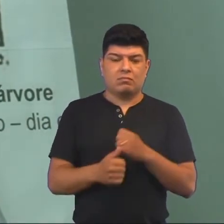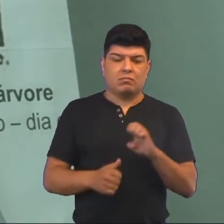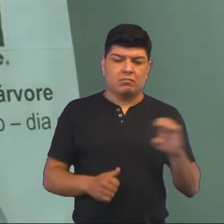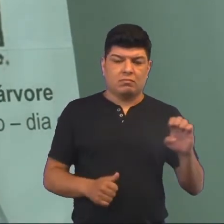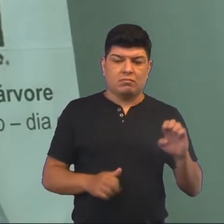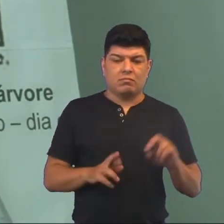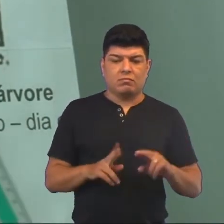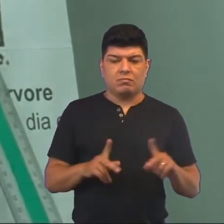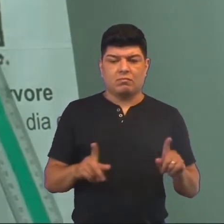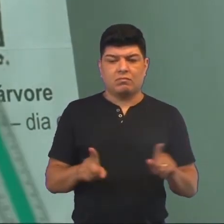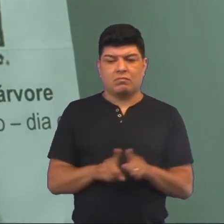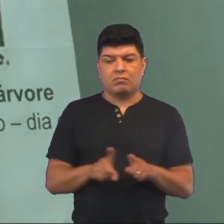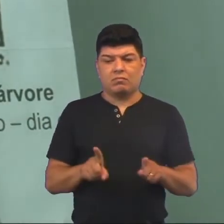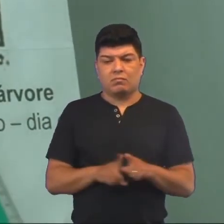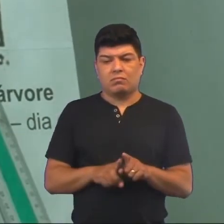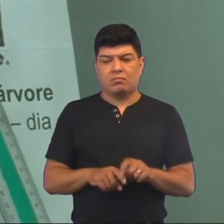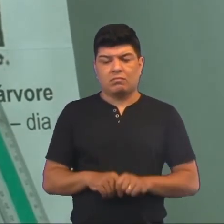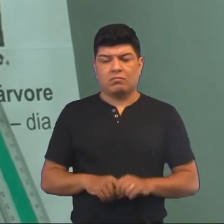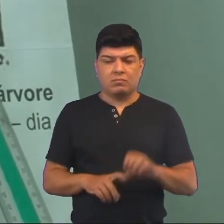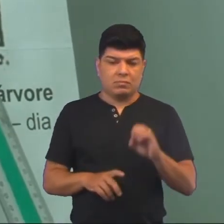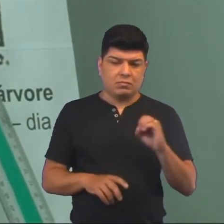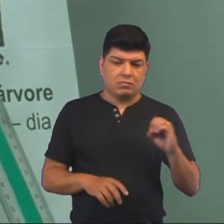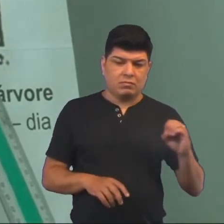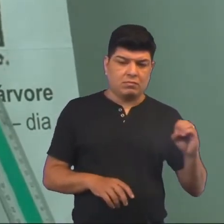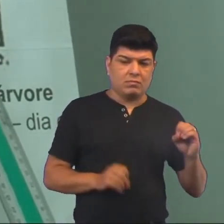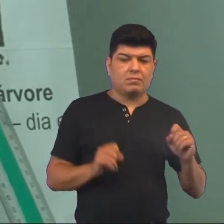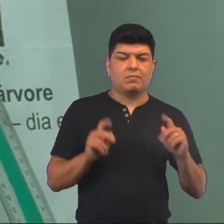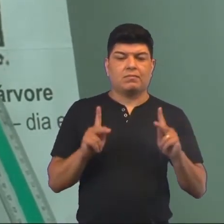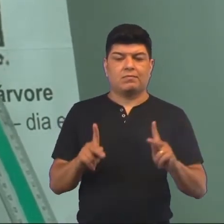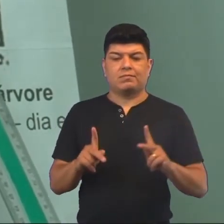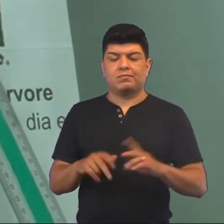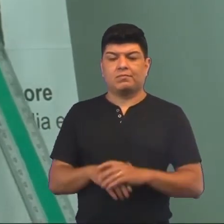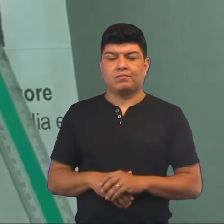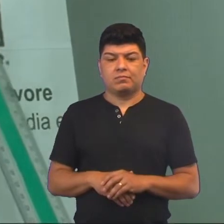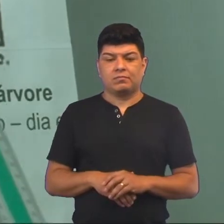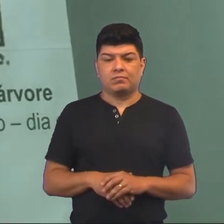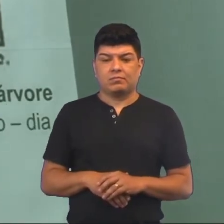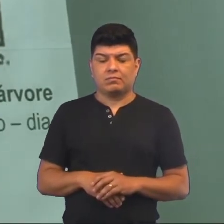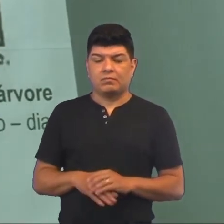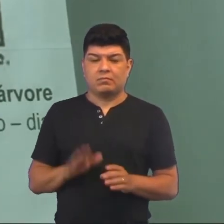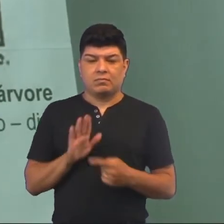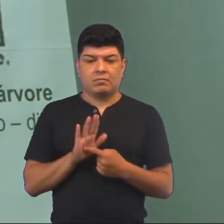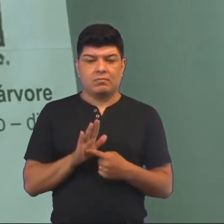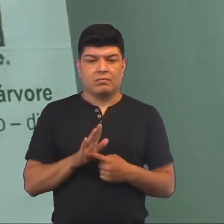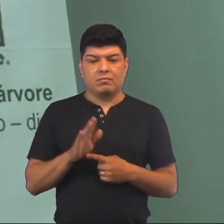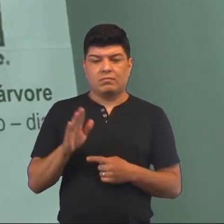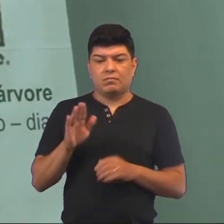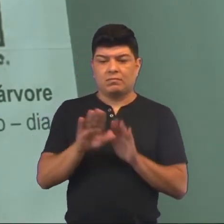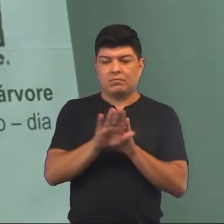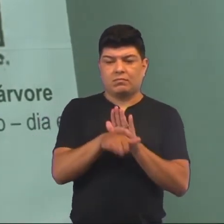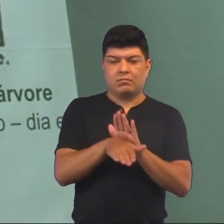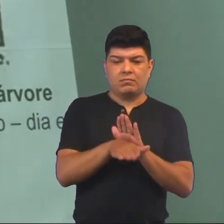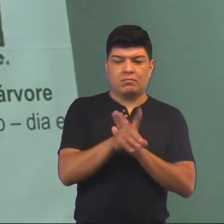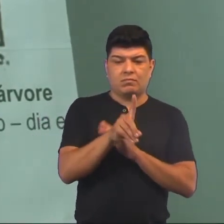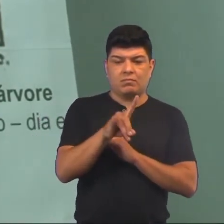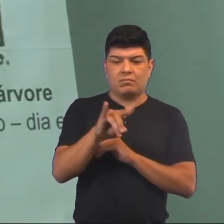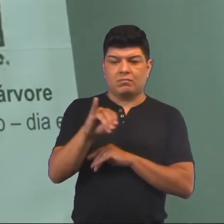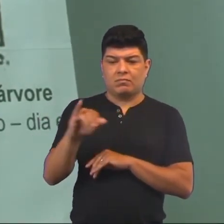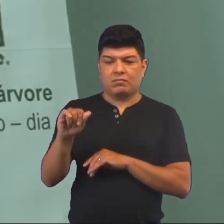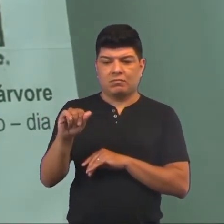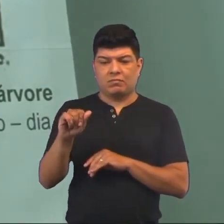do lado oposto, ó, oeste aqui, ó, ok? Então, aqui mostra a projeção de sombra no decorrer do